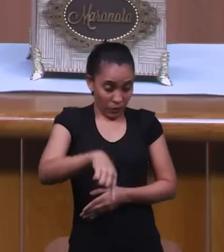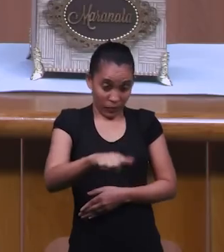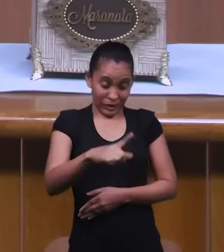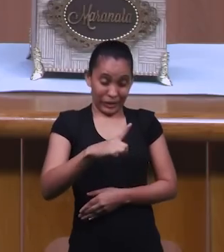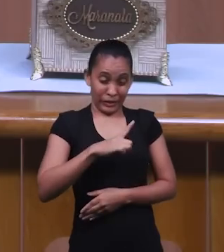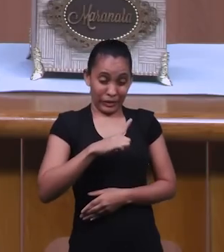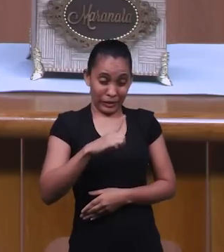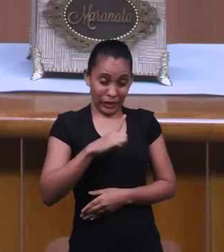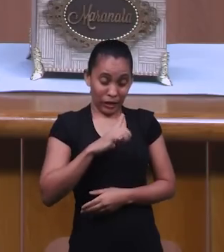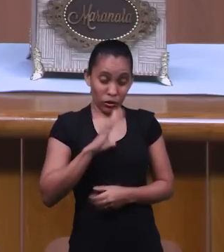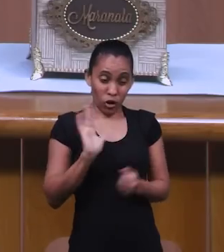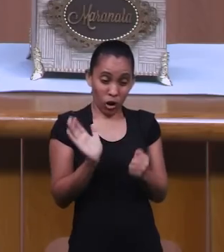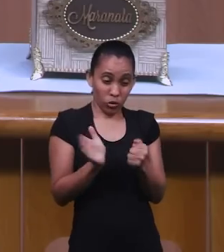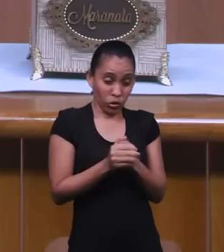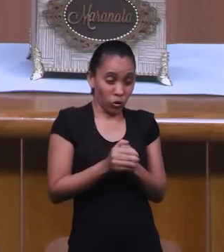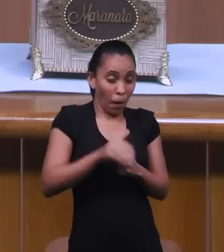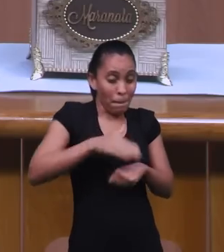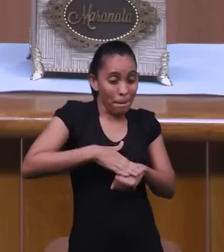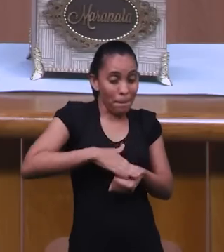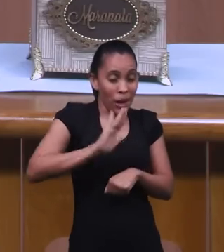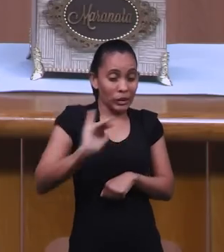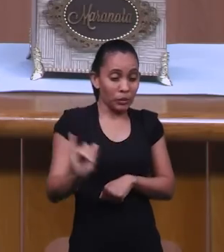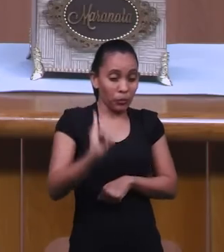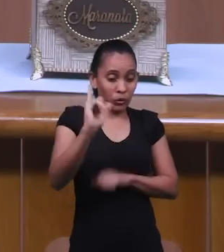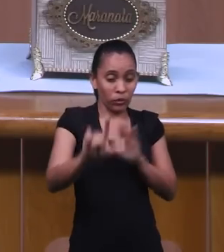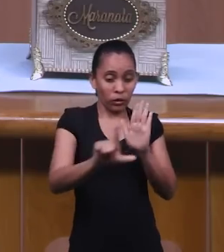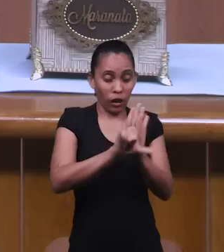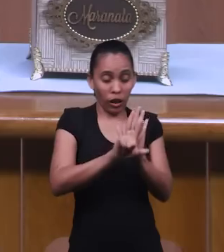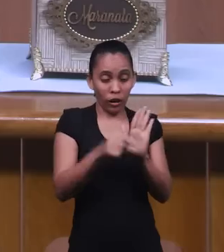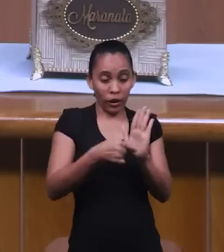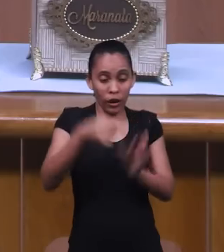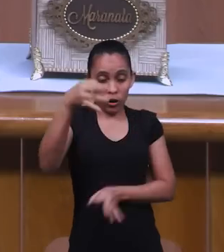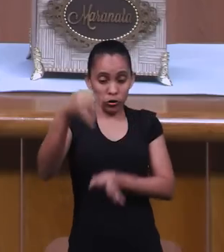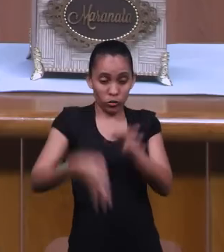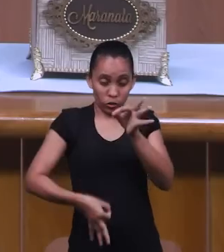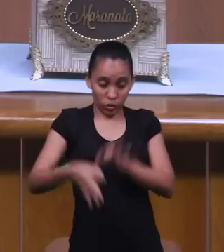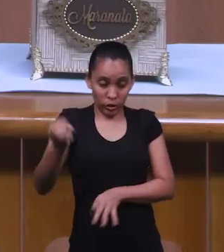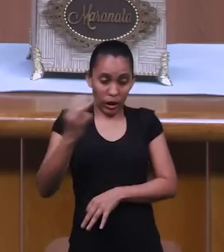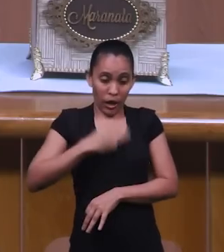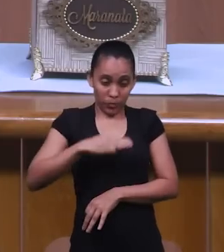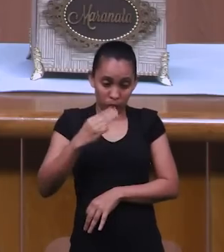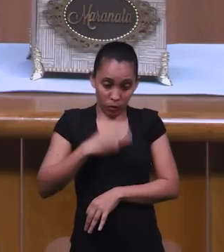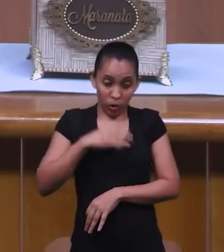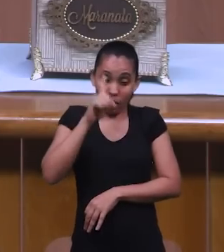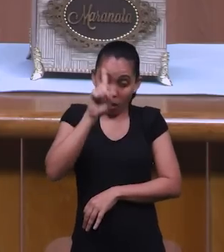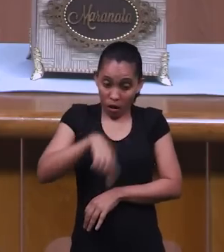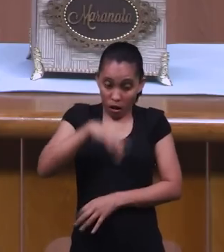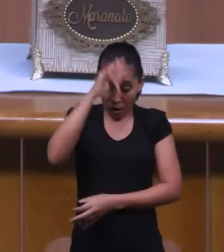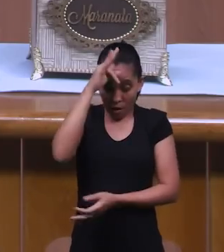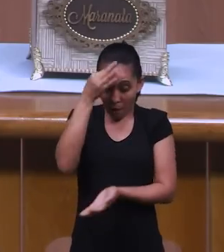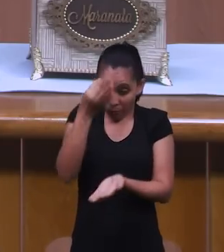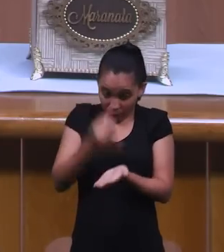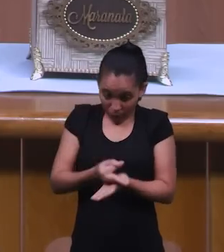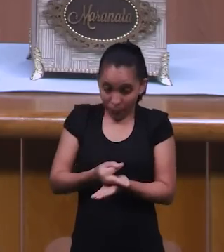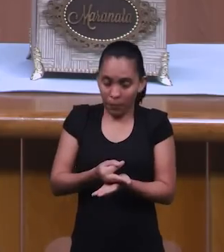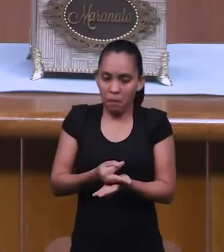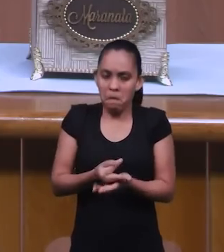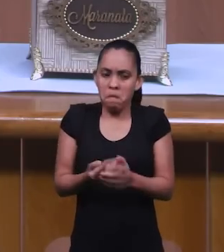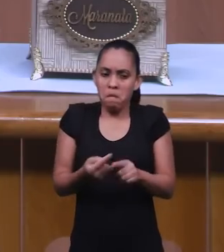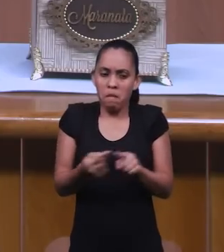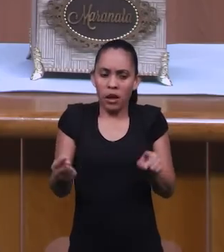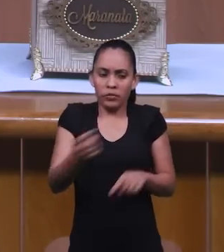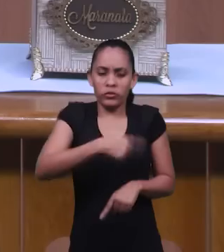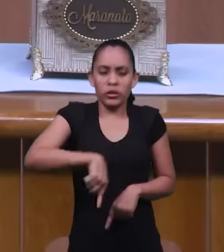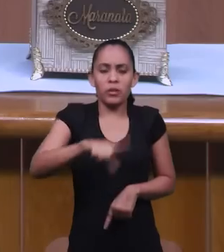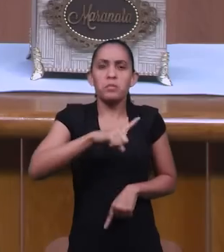tendes omitido o que há de mais importante na lei, a saber, a justiça, a misericórdia e a fé. Estas coisas, porém,